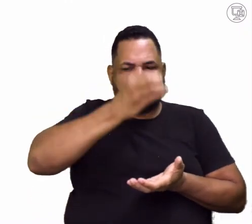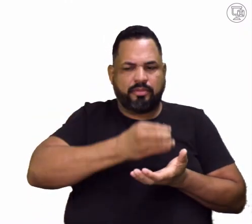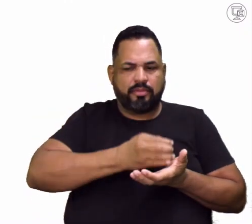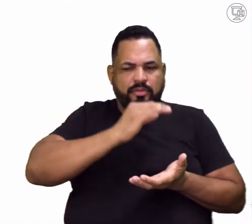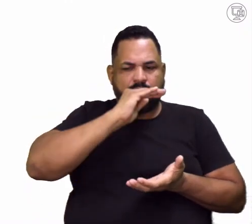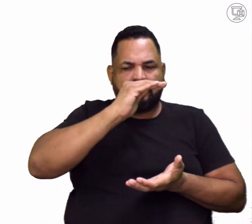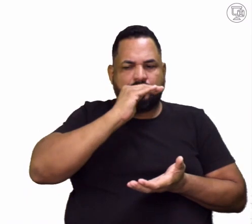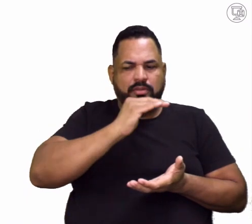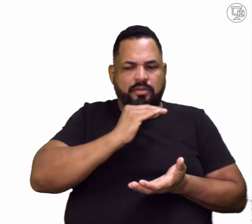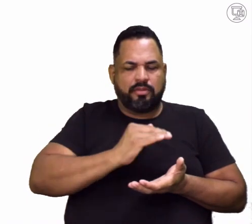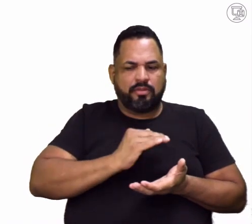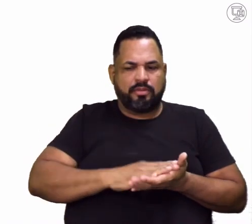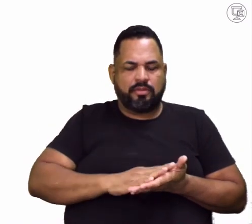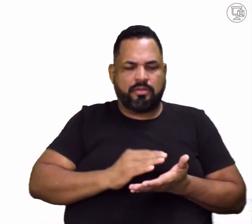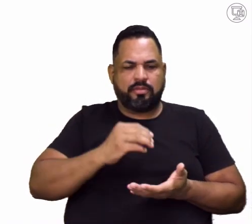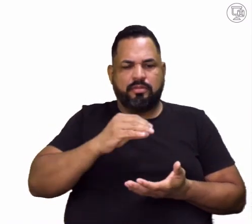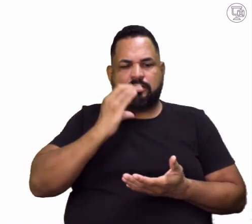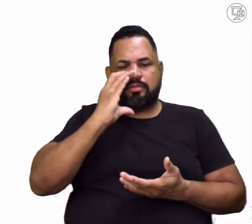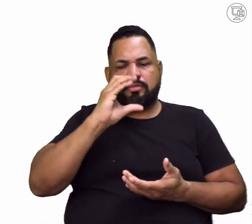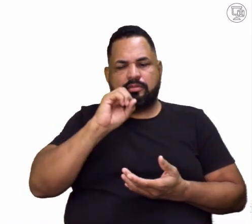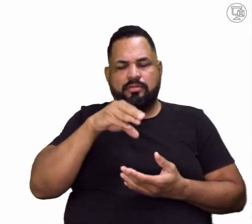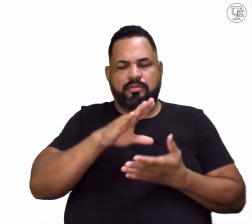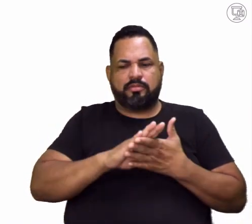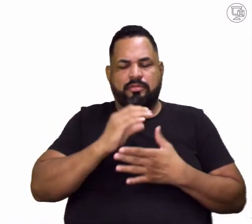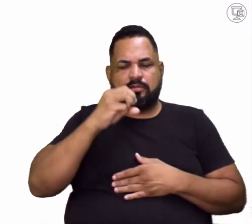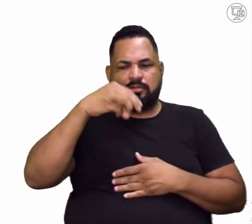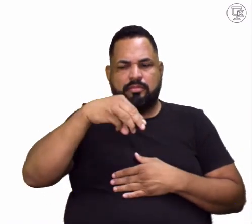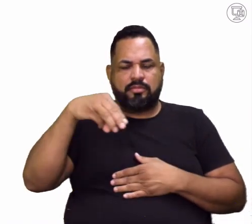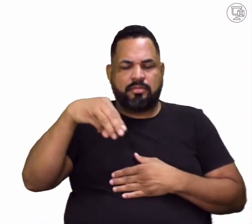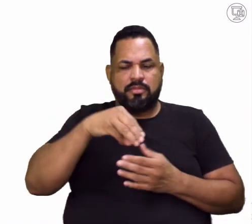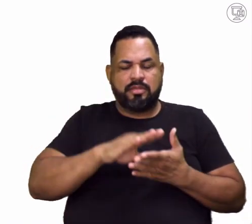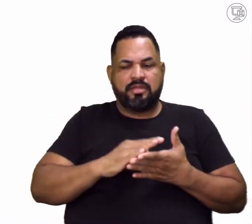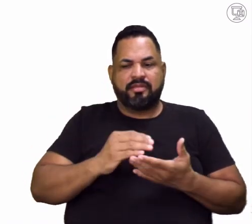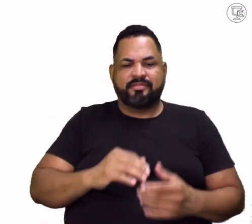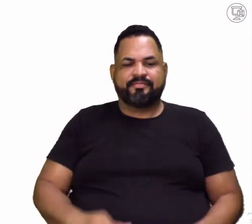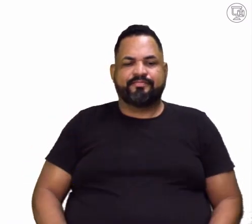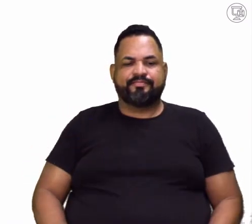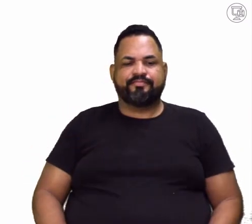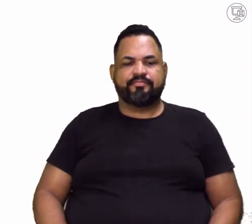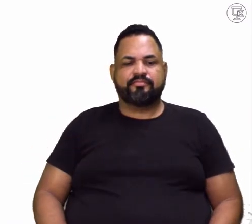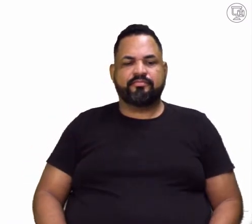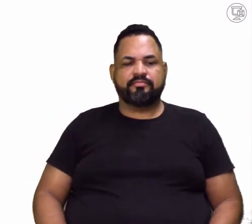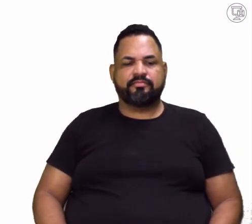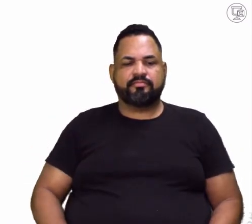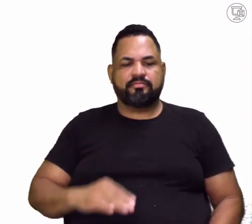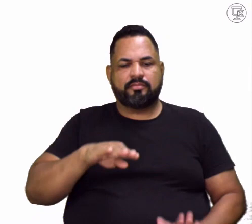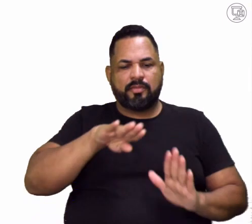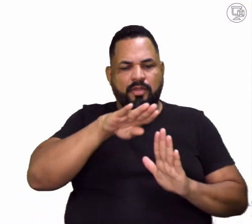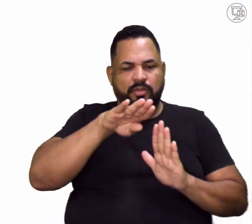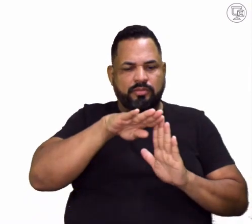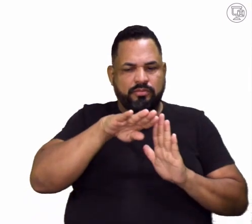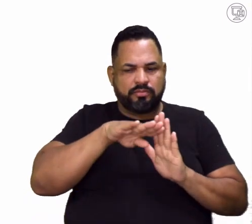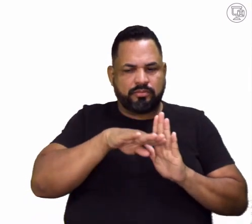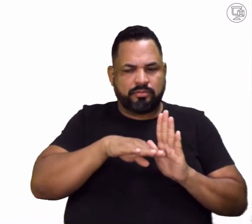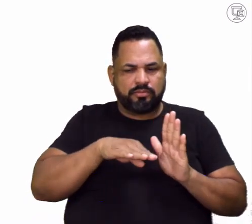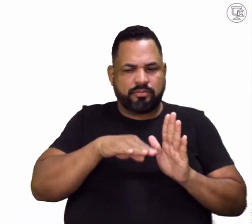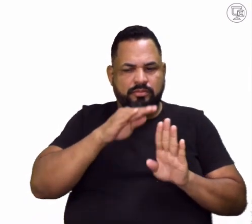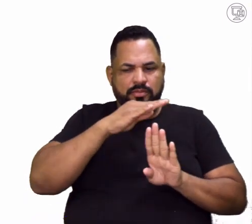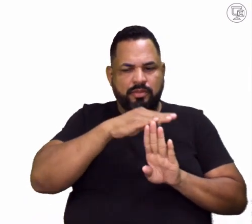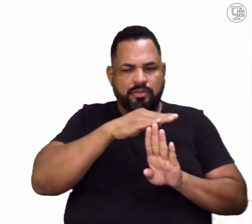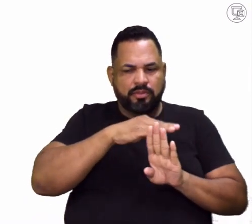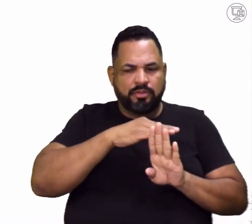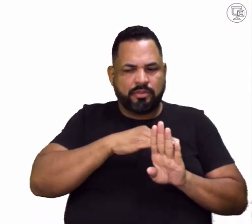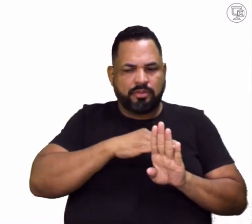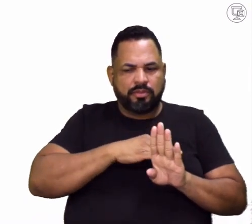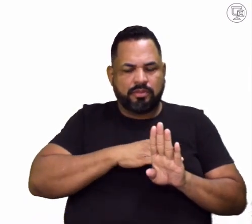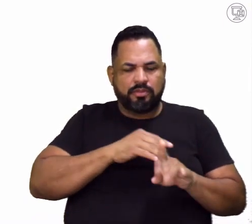em centímetro milímetro né você tinha um público mililito milímetro cúbico a graduação é um tipo de unidade de medida